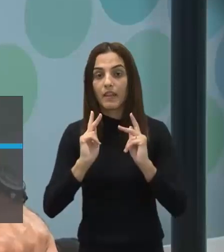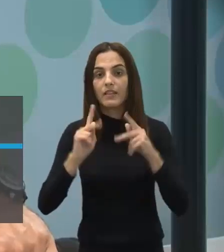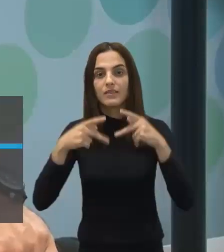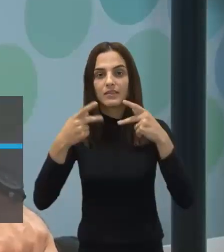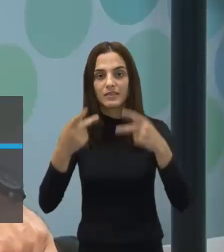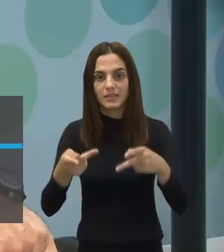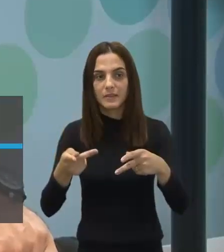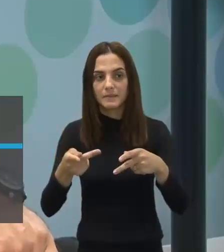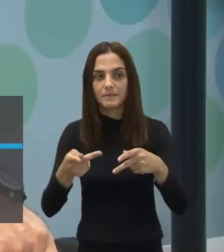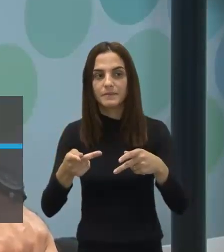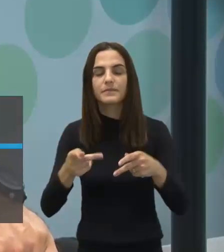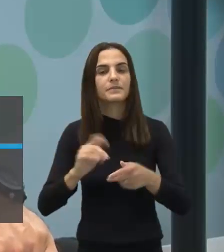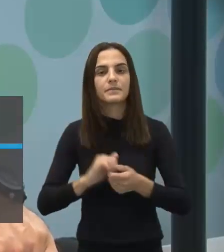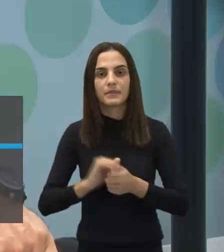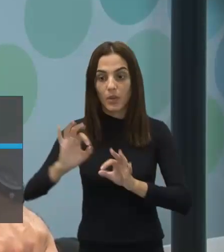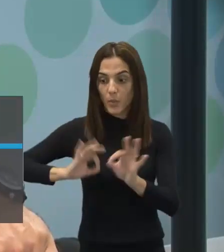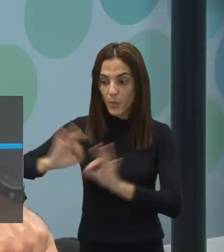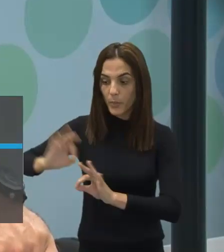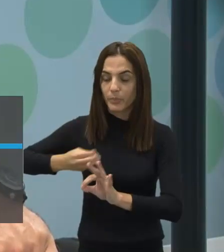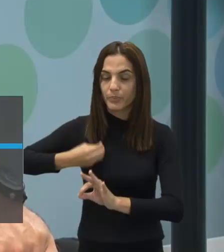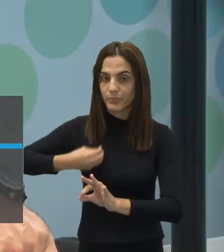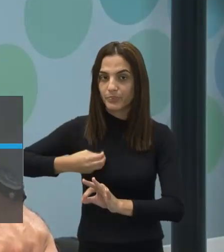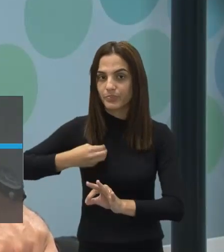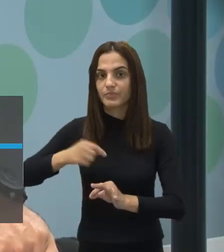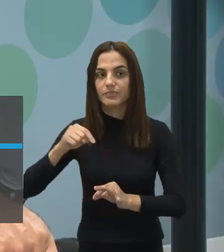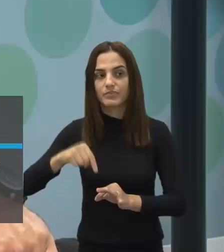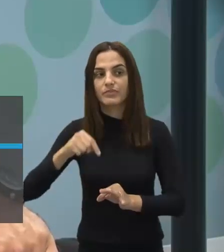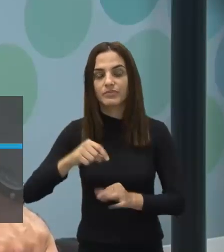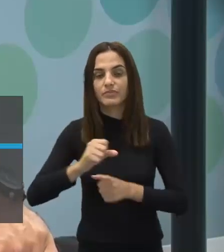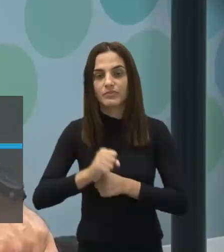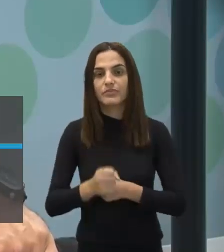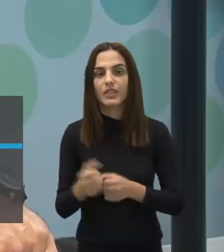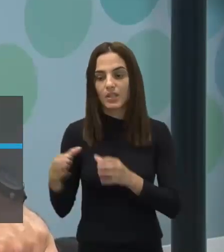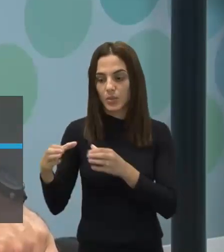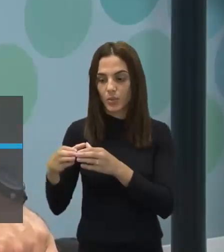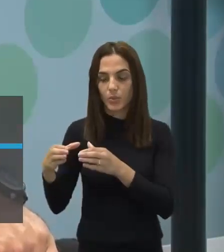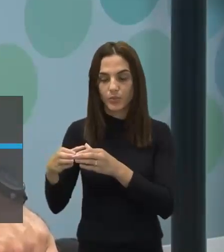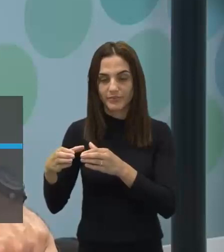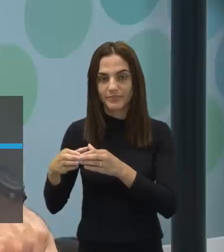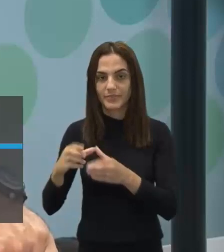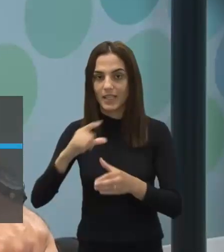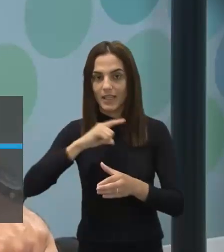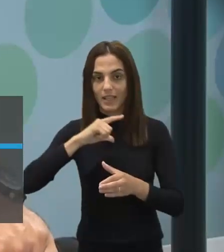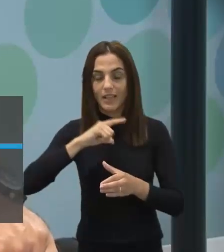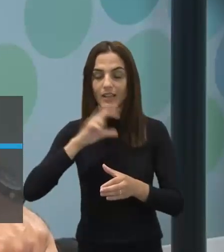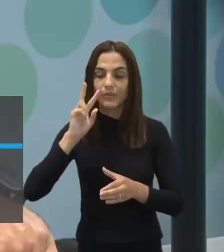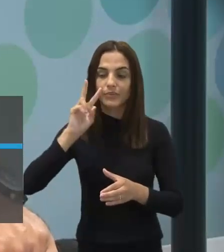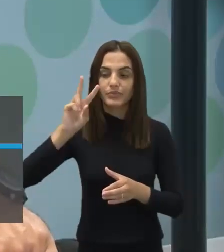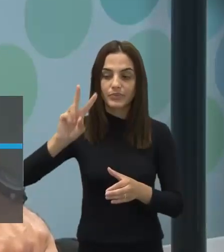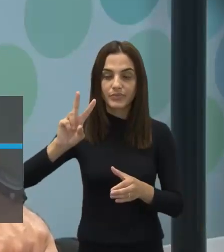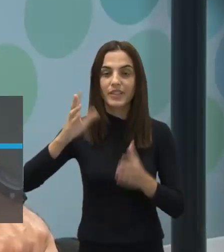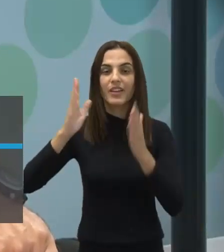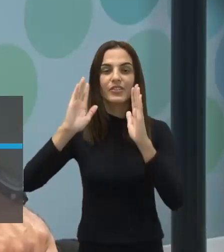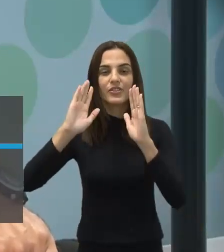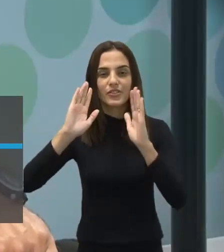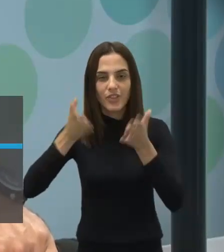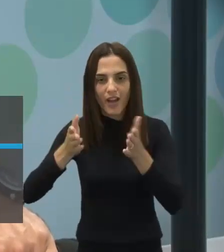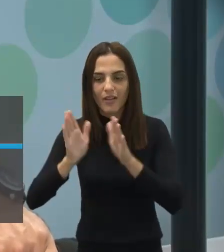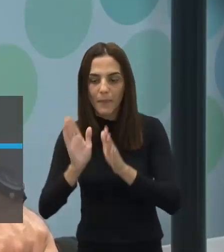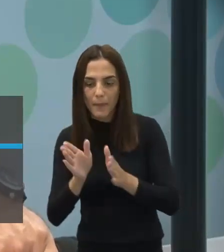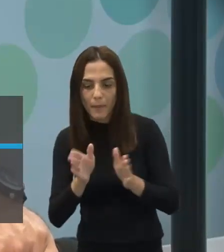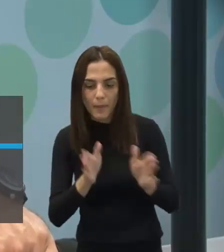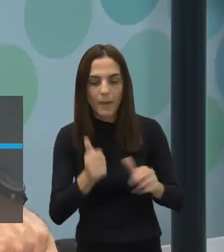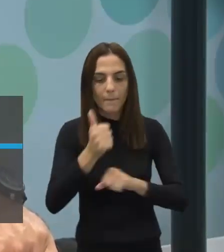a maior parte dos projetos de vida dessa turma, tendo em vista que eles já estarão separados por